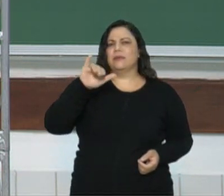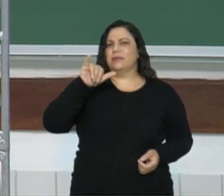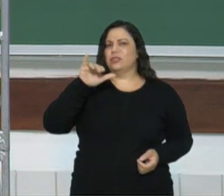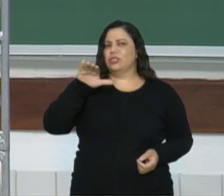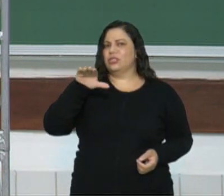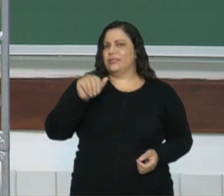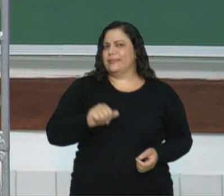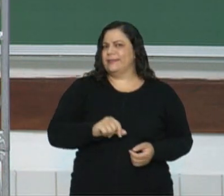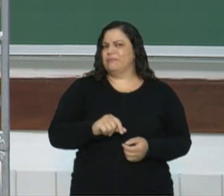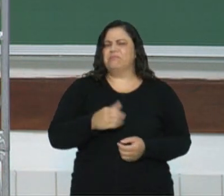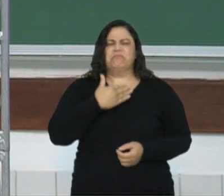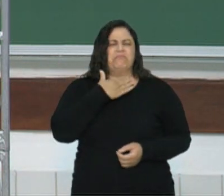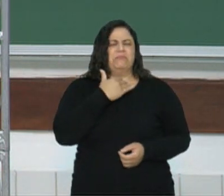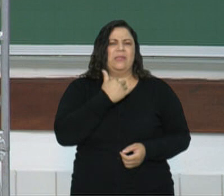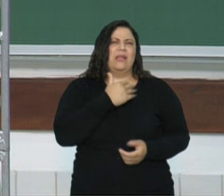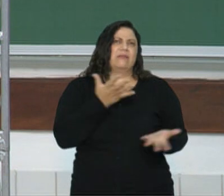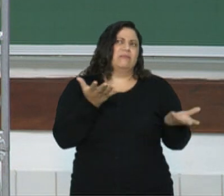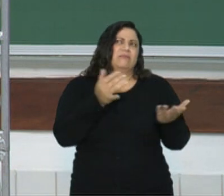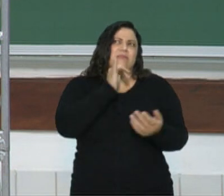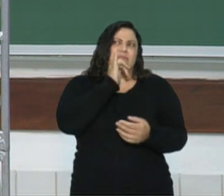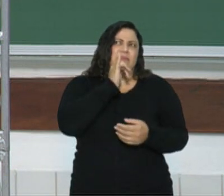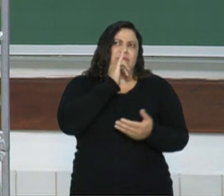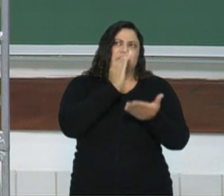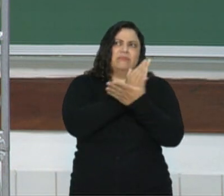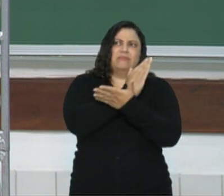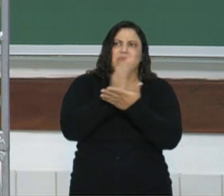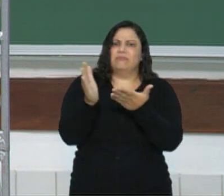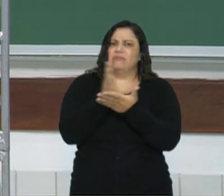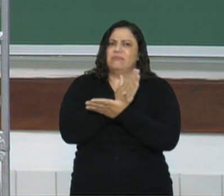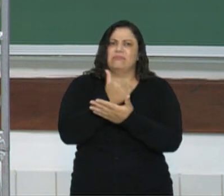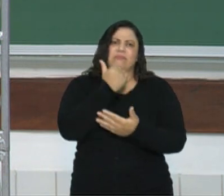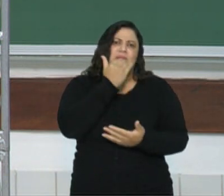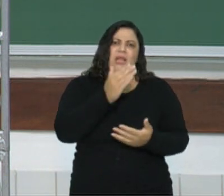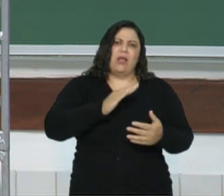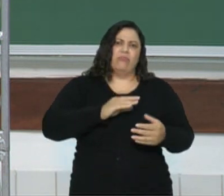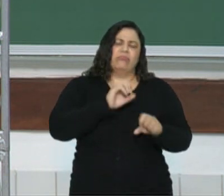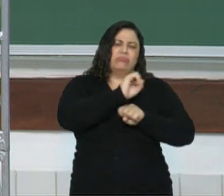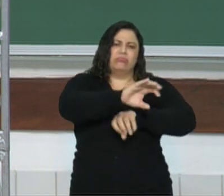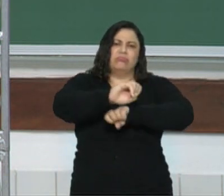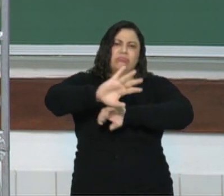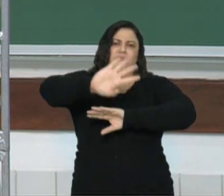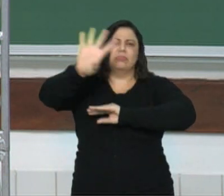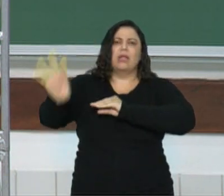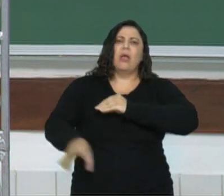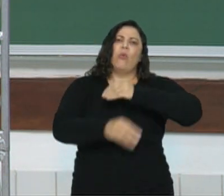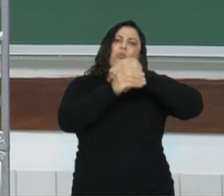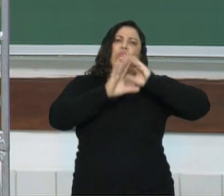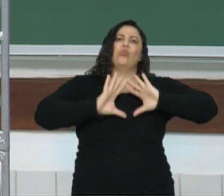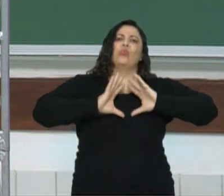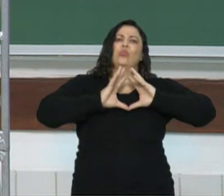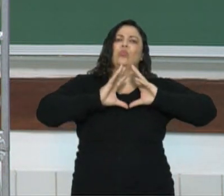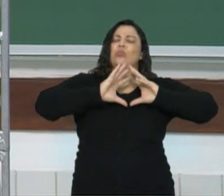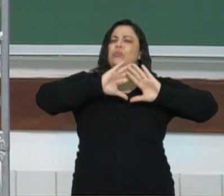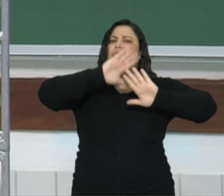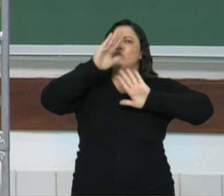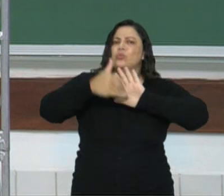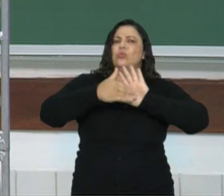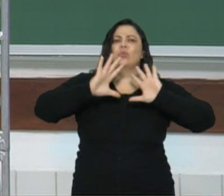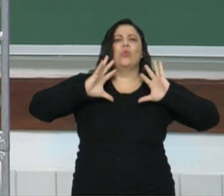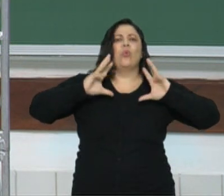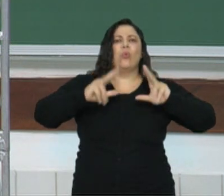de subdividir. Ela buscava estar estudando sempre o todo, mas o ponto central